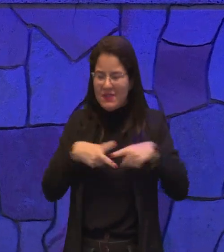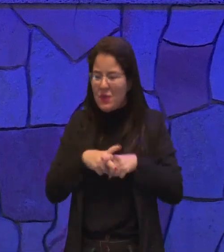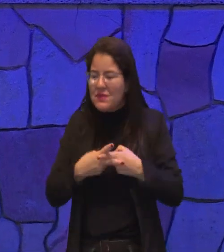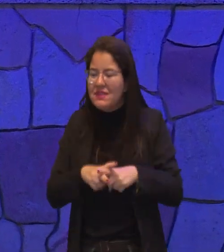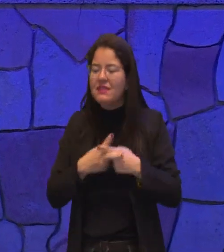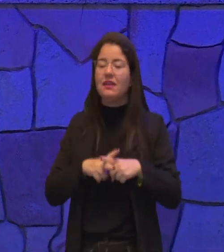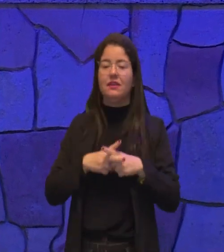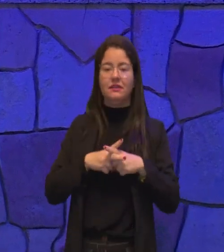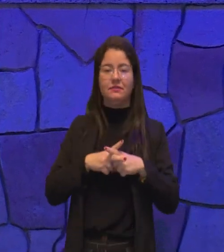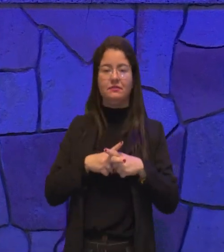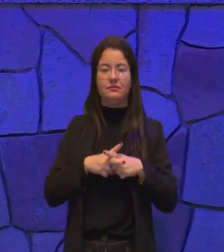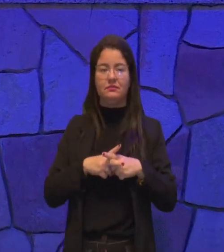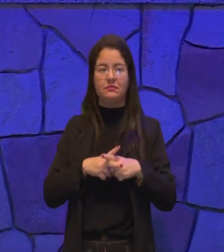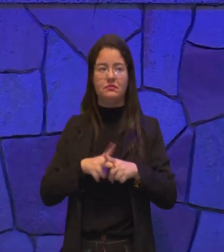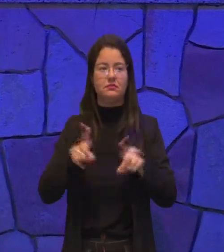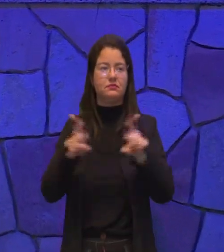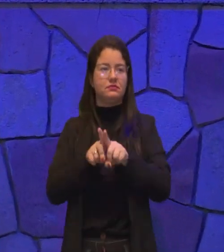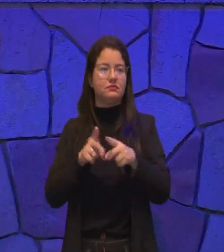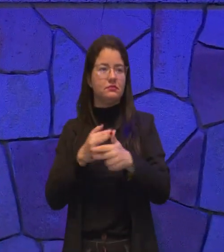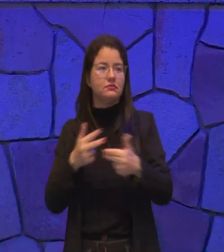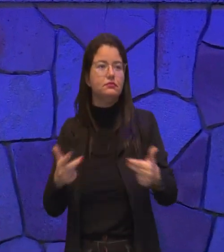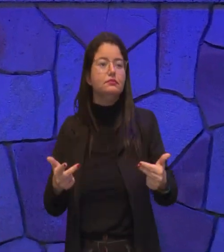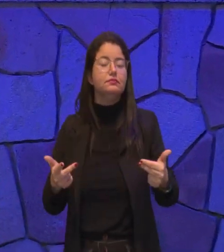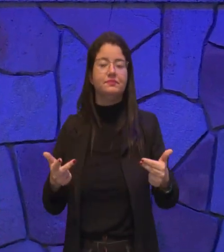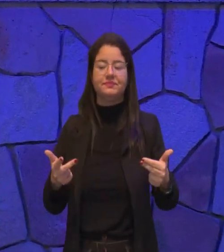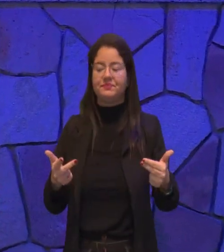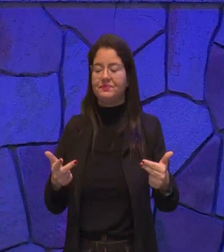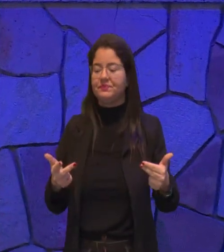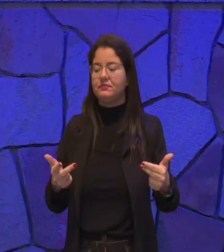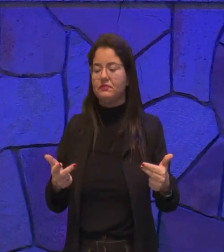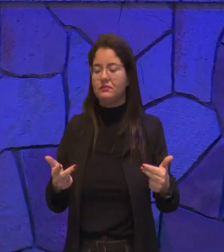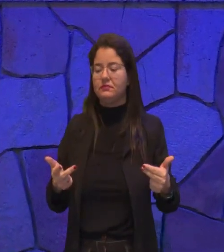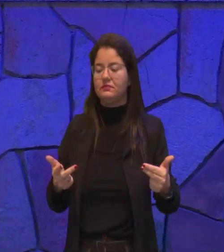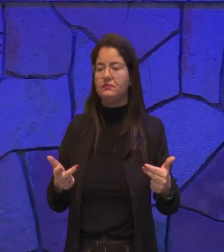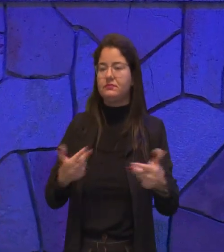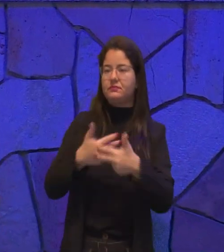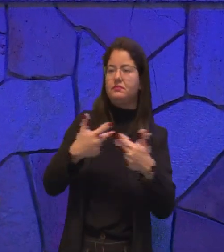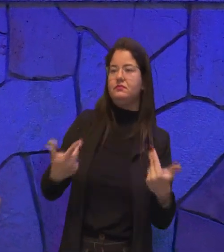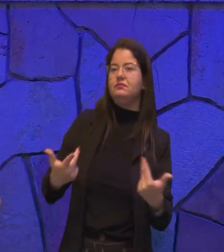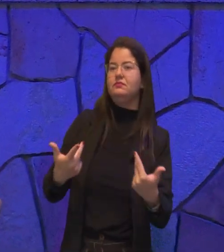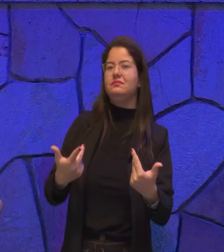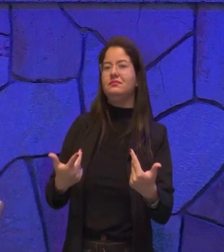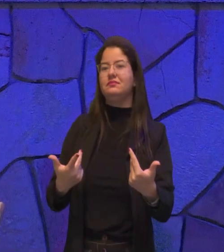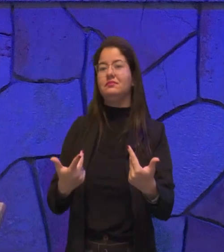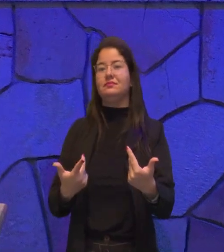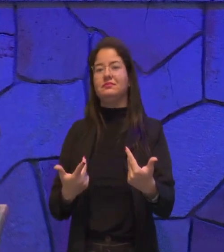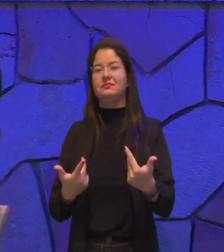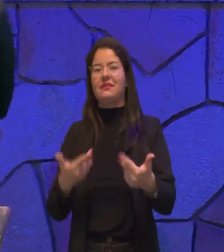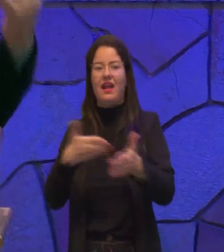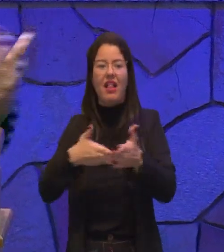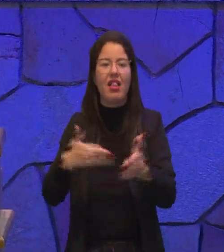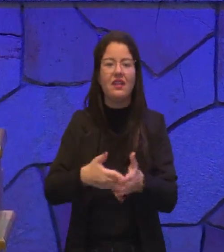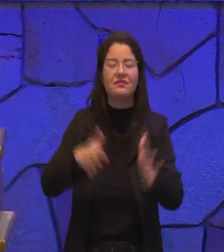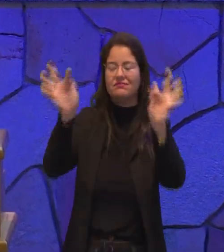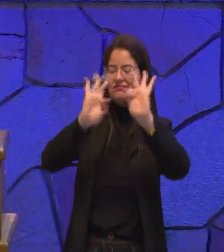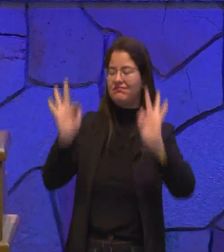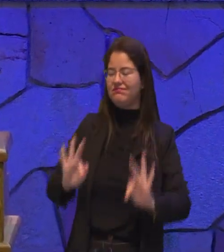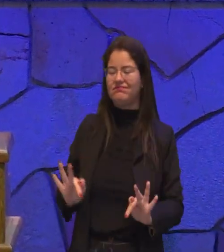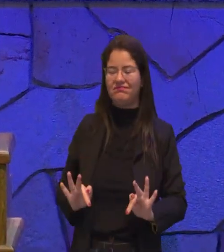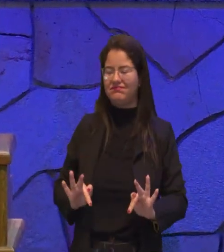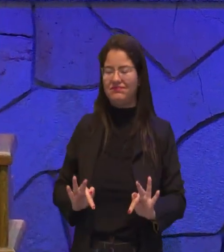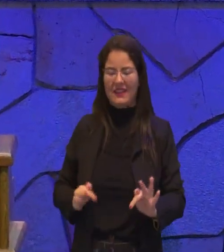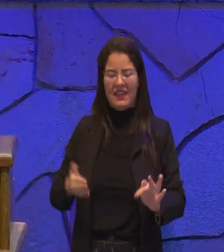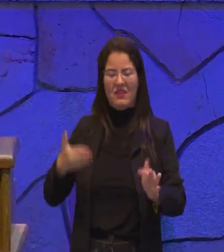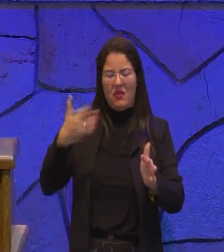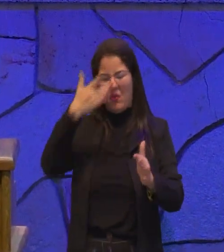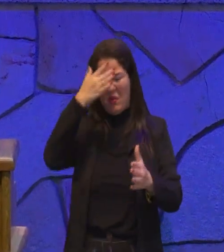alguma afetação que está persistindo no teu coração, te trazendo infelicidade, não permitindo a alegria brotar e frutificar